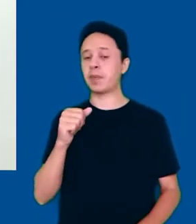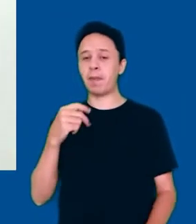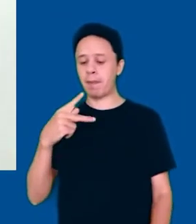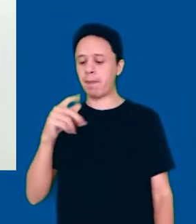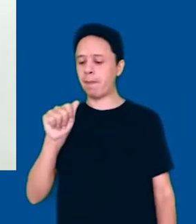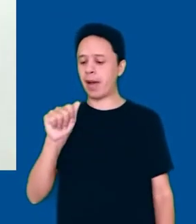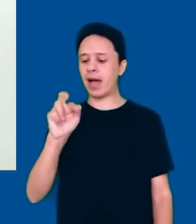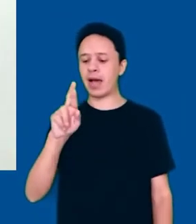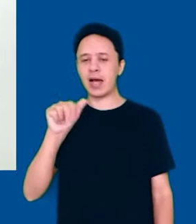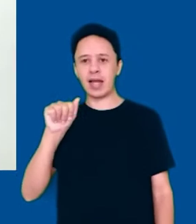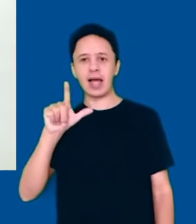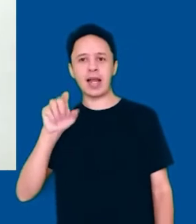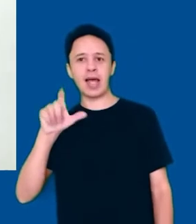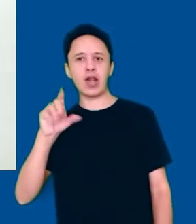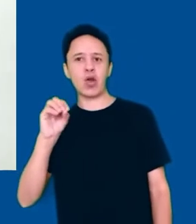até escrever aqui, ó,